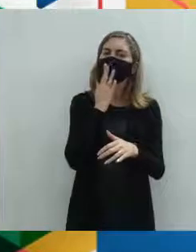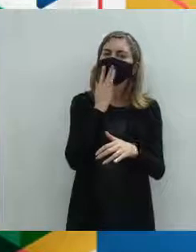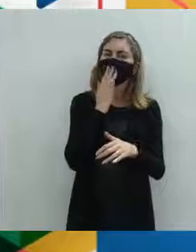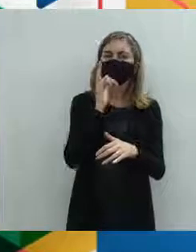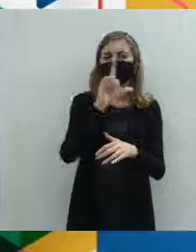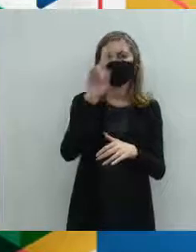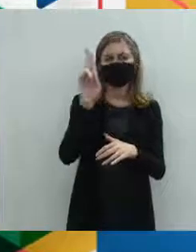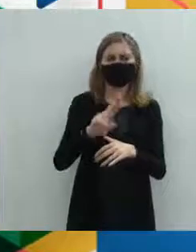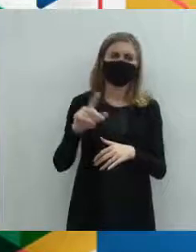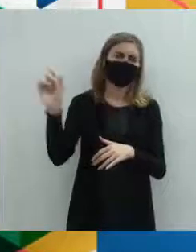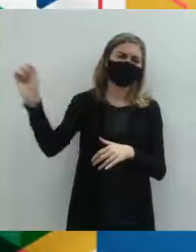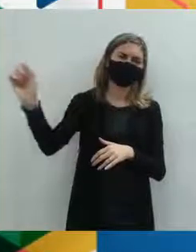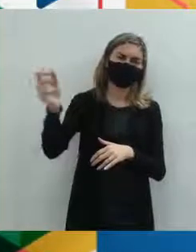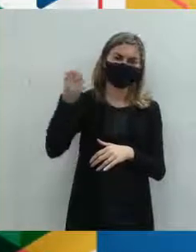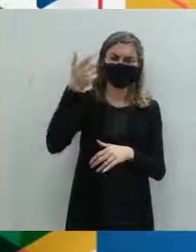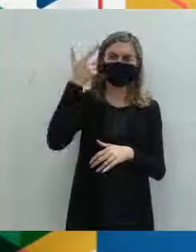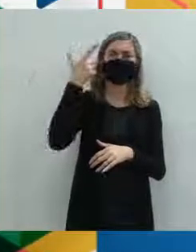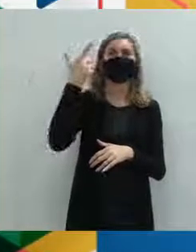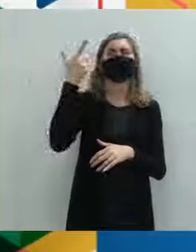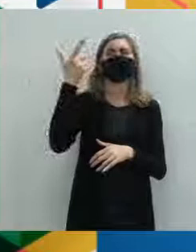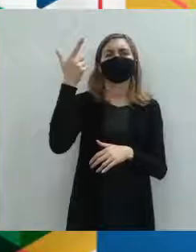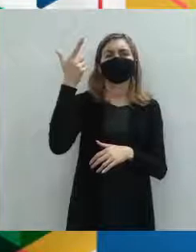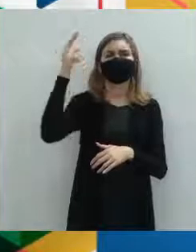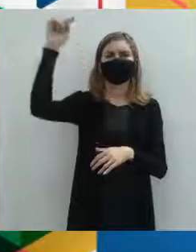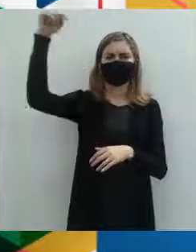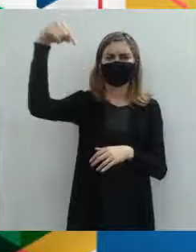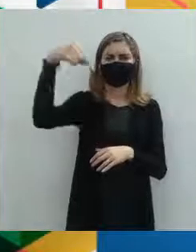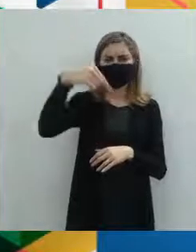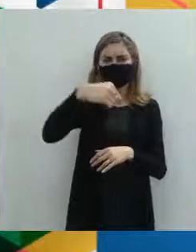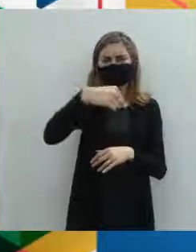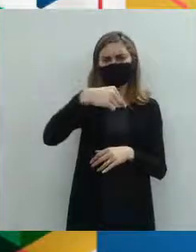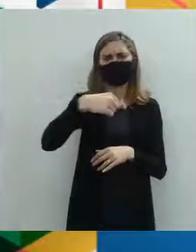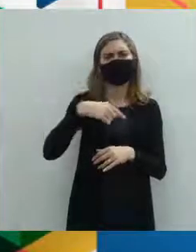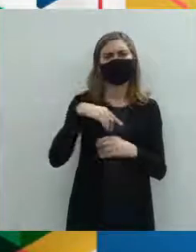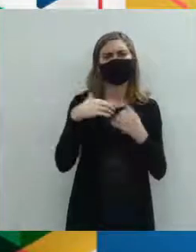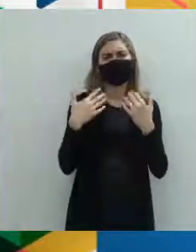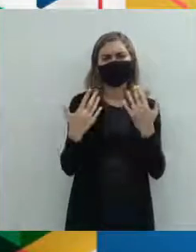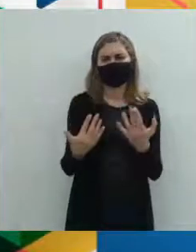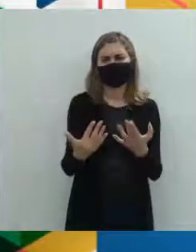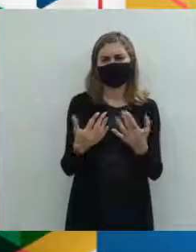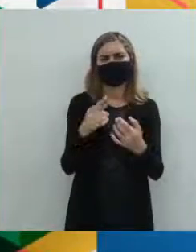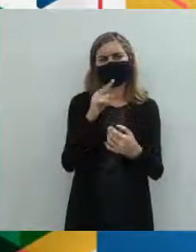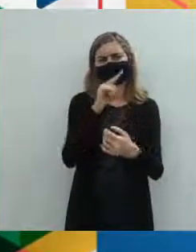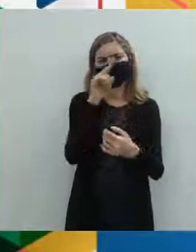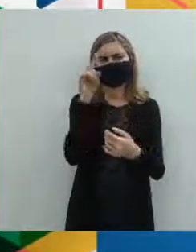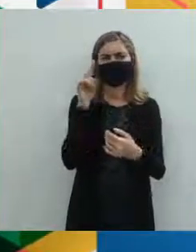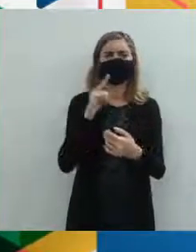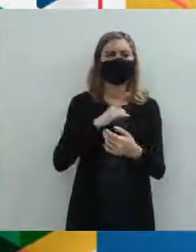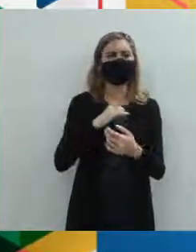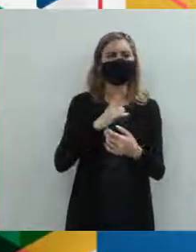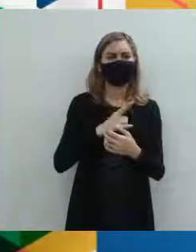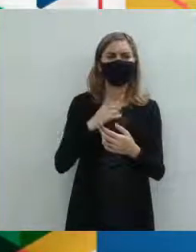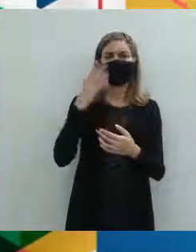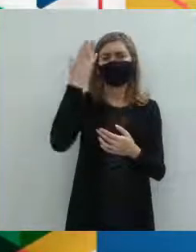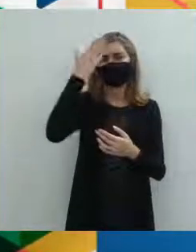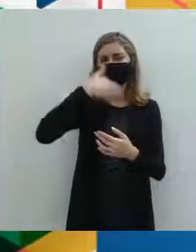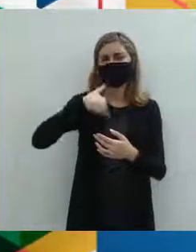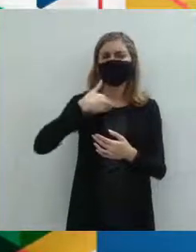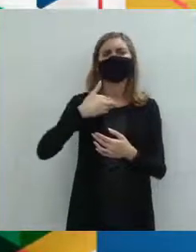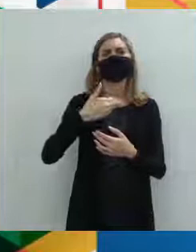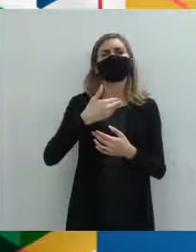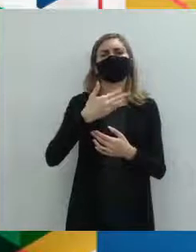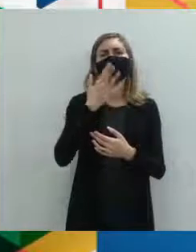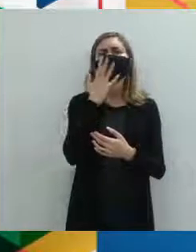do sol que entrou ali naquele buraquinho, tá? Então, aí nós temos uma prova